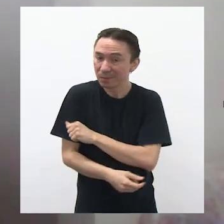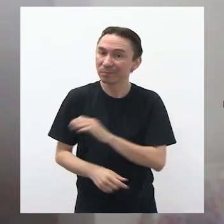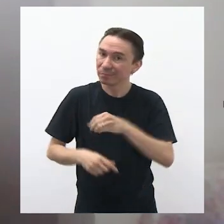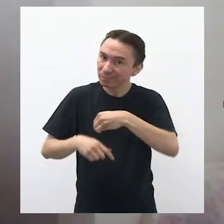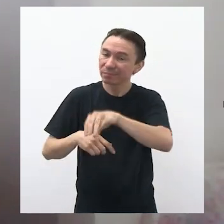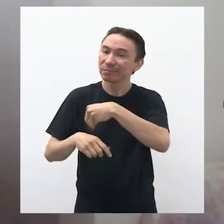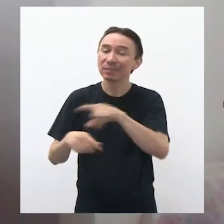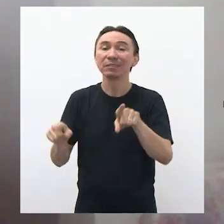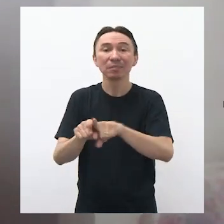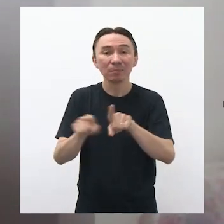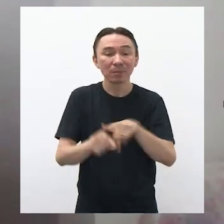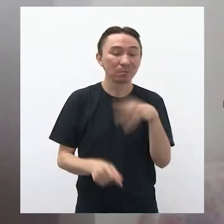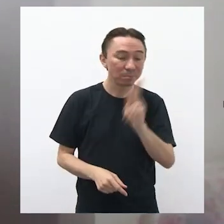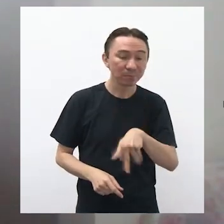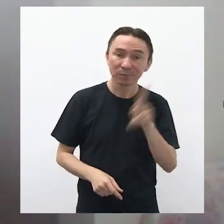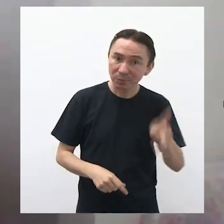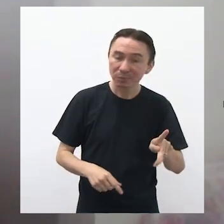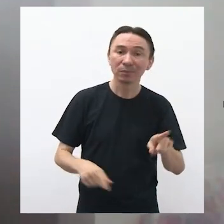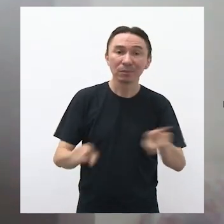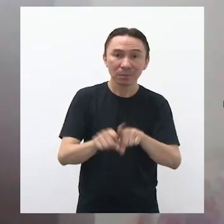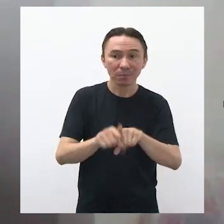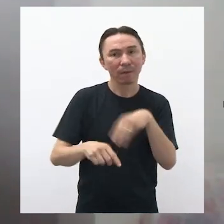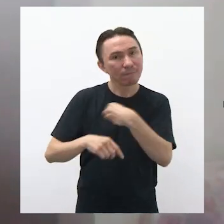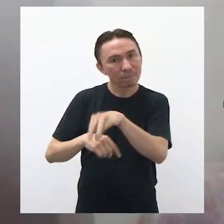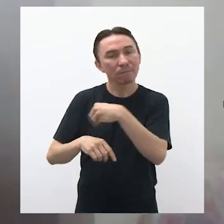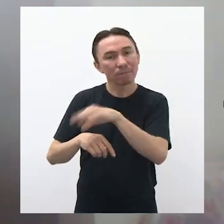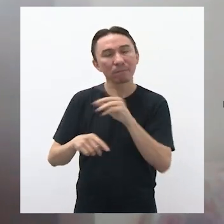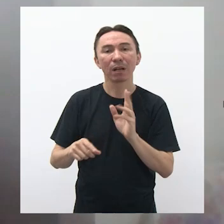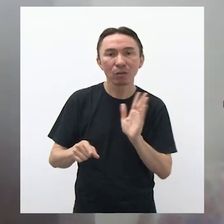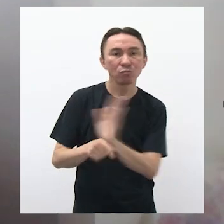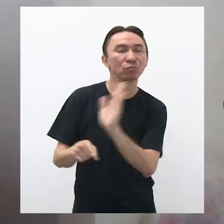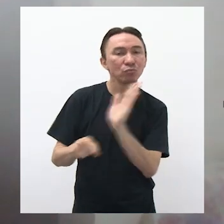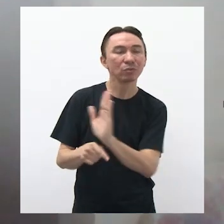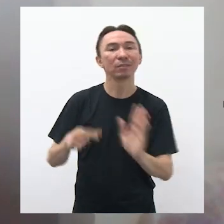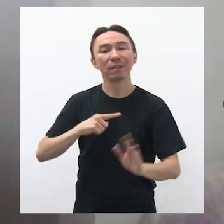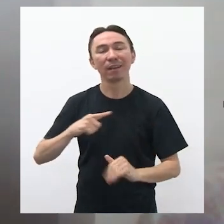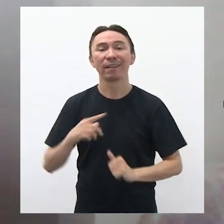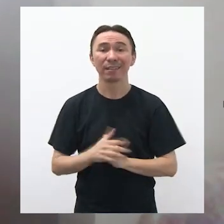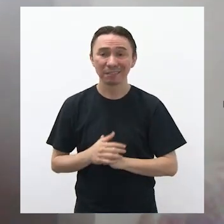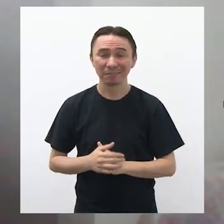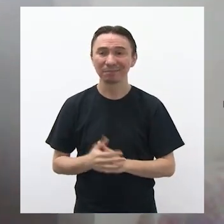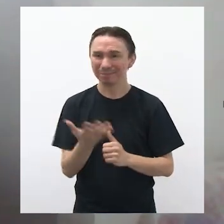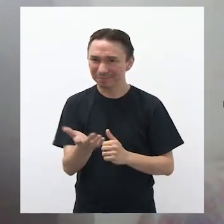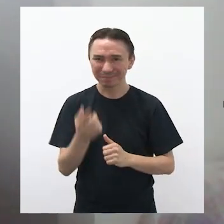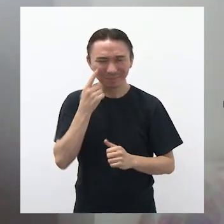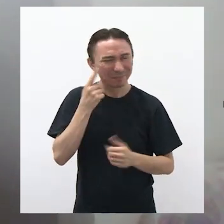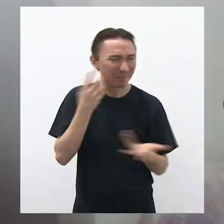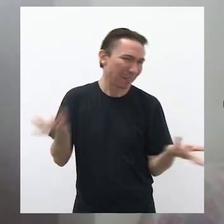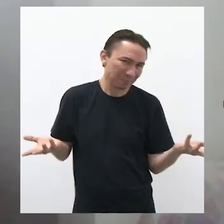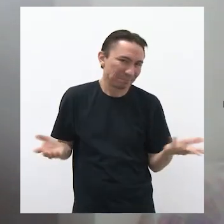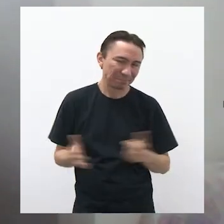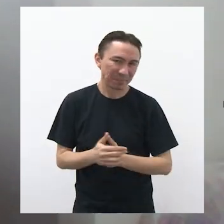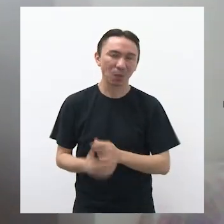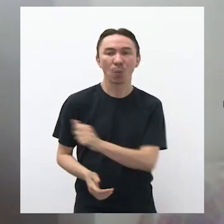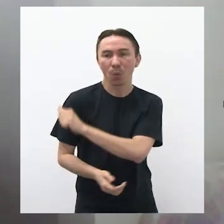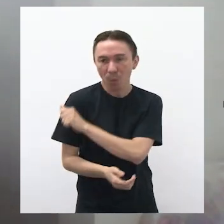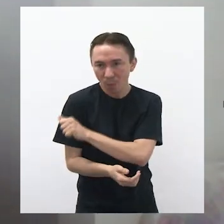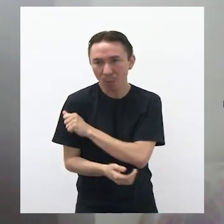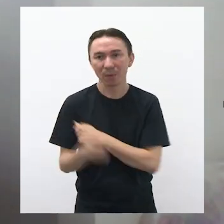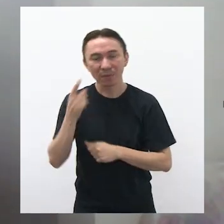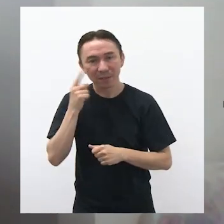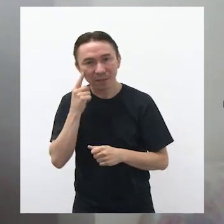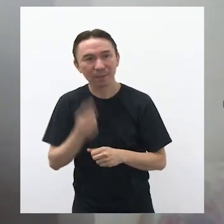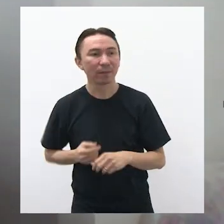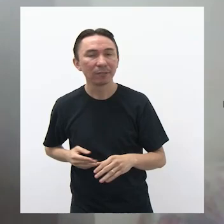vida, né? E aí eu queria, pensando sobre esse movimento, o estudante vai entrar lá, vai colocar o seu